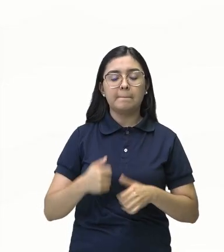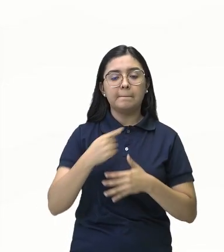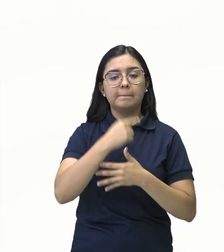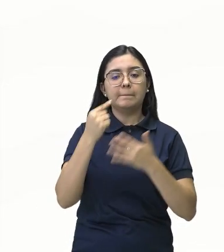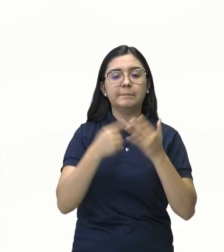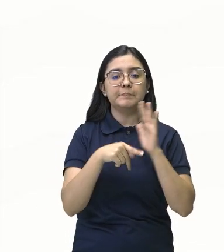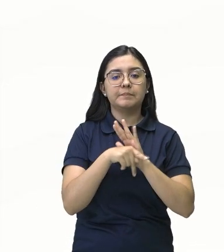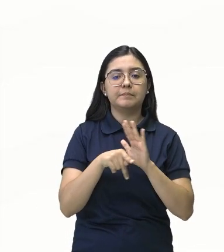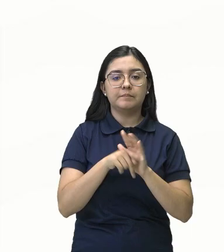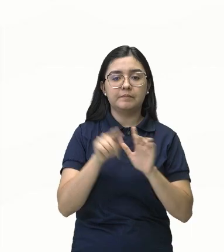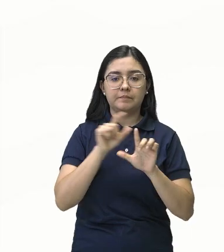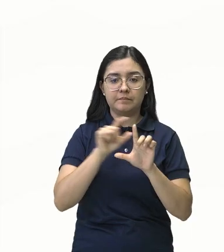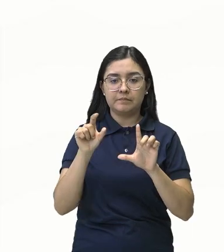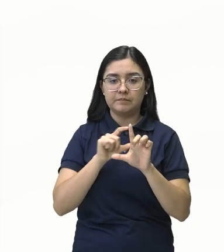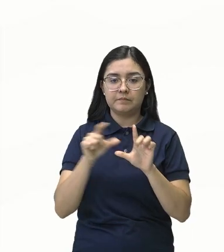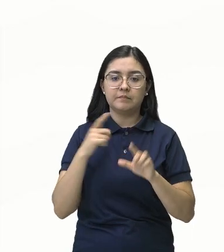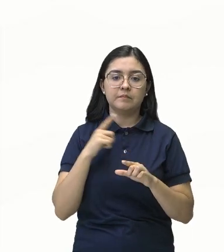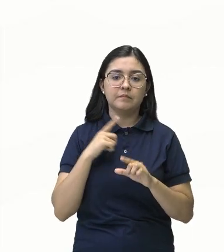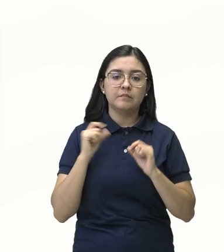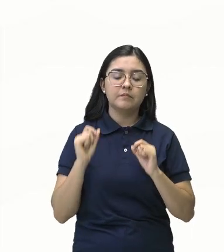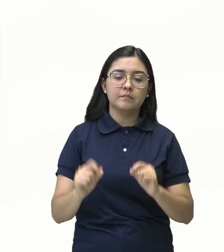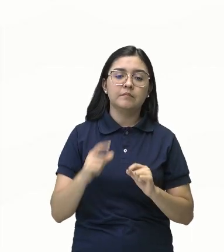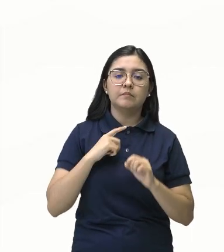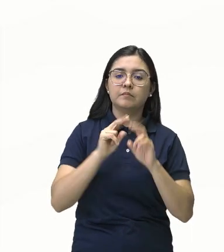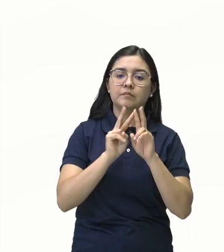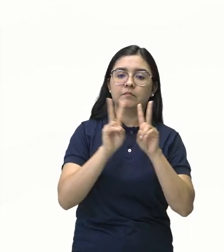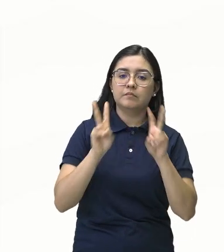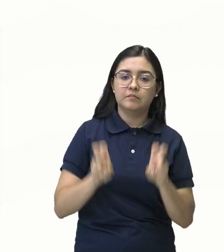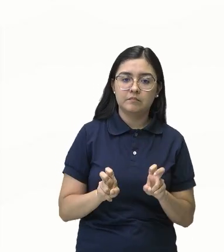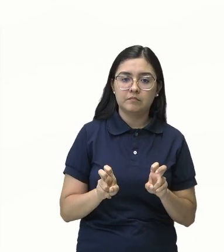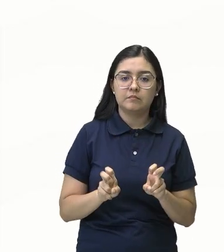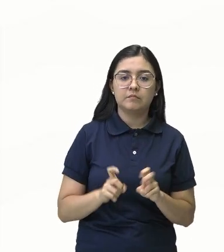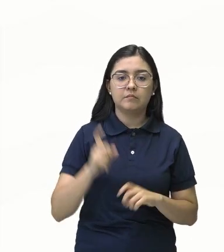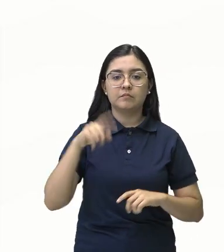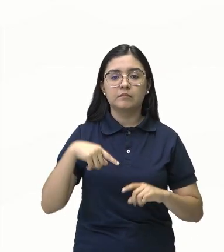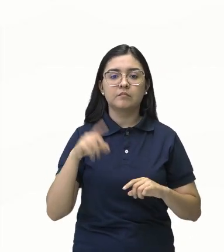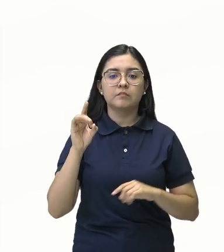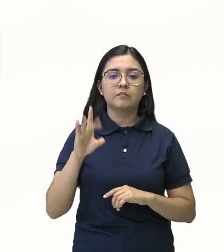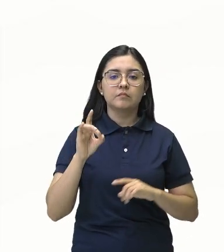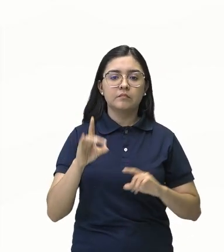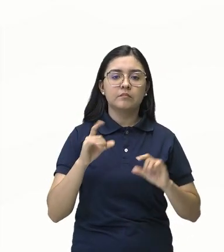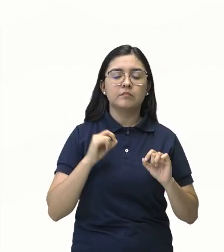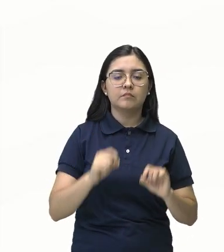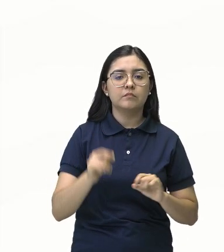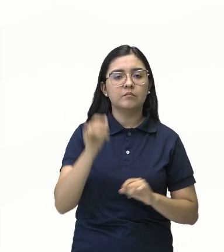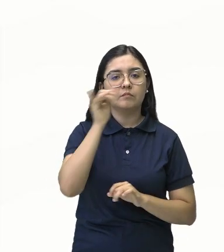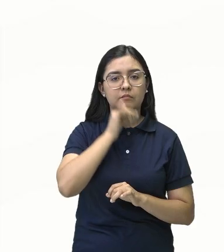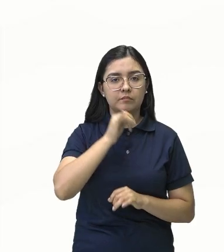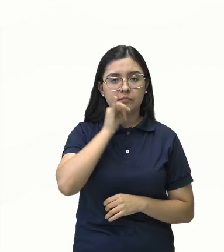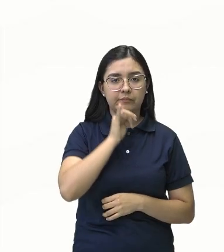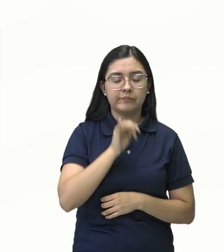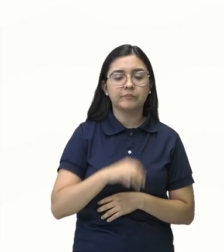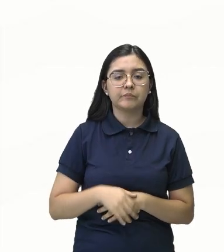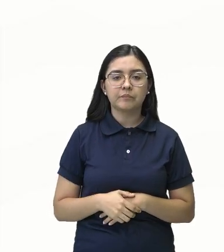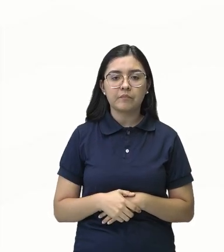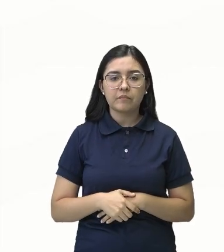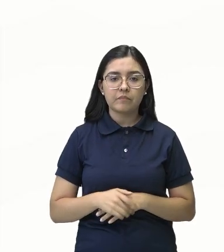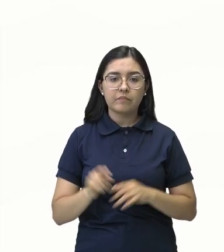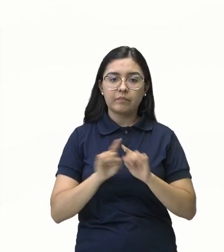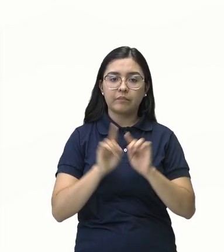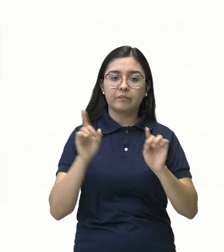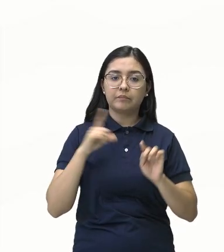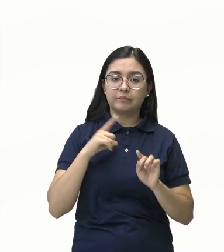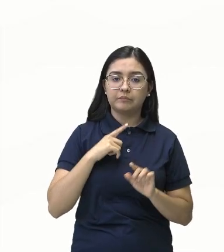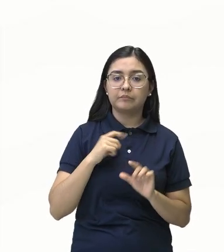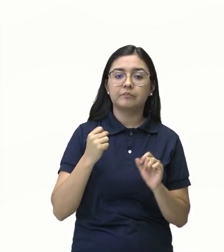gráfico, novamente, não há fonte nem título, por se tratar de um gráfico fictício, tá? Mas temos